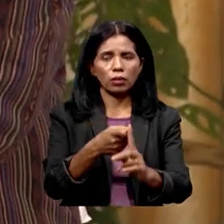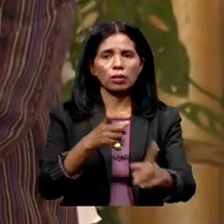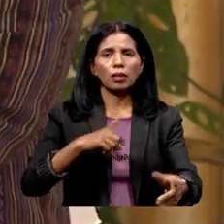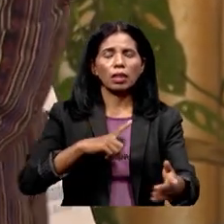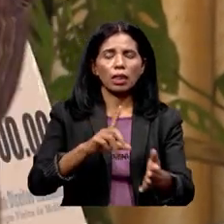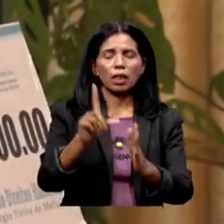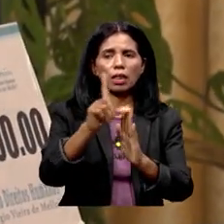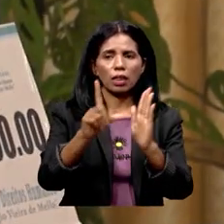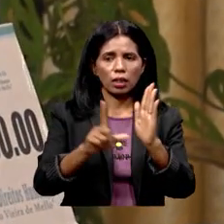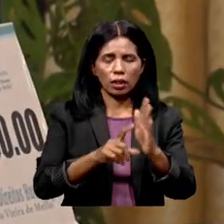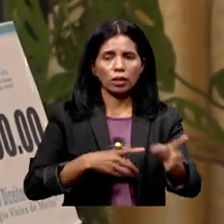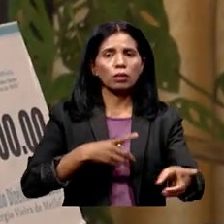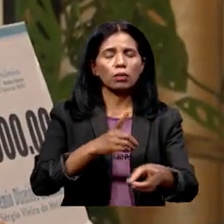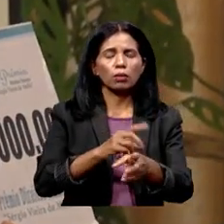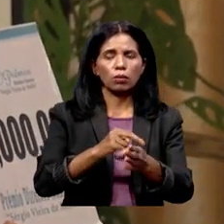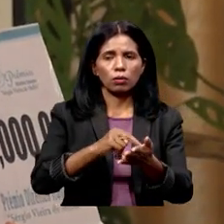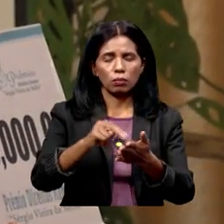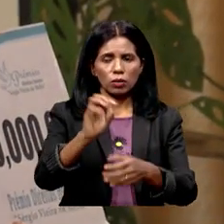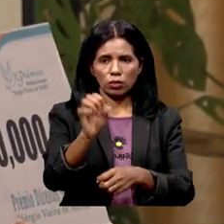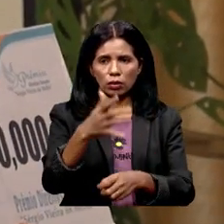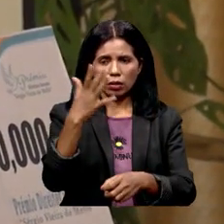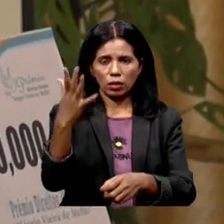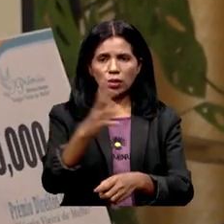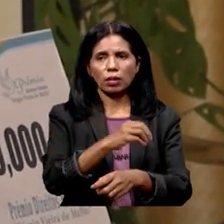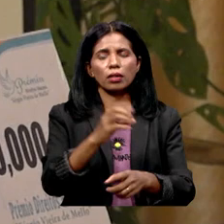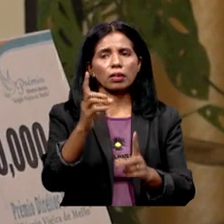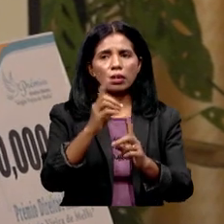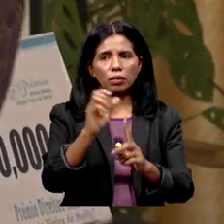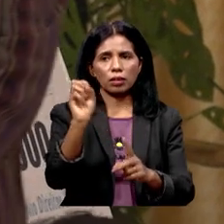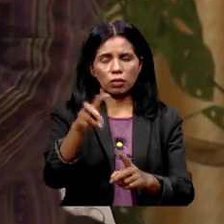lei número Sanulo Resin Lima, barra Rihun Rua Sia, Loron